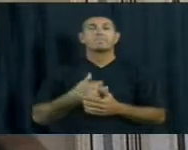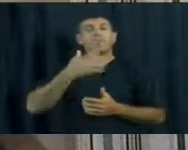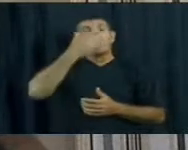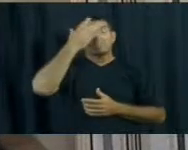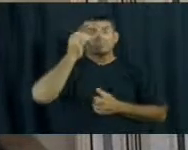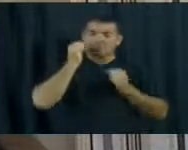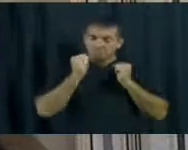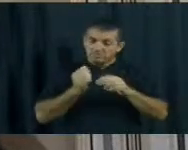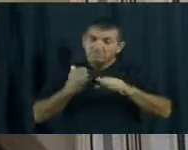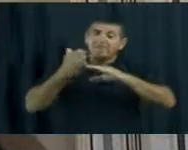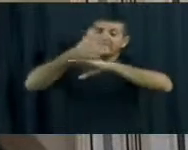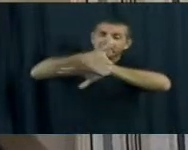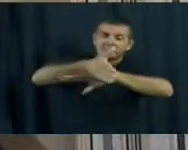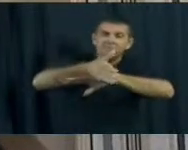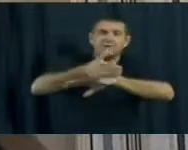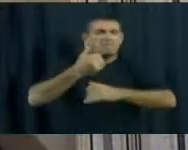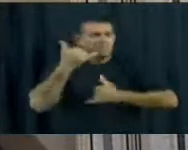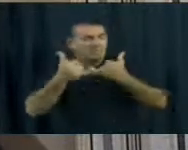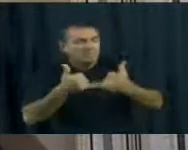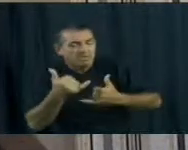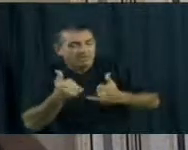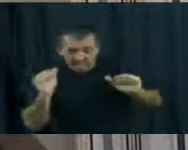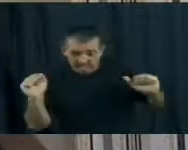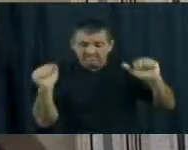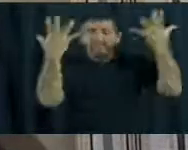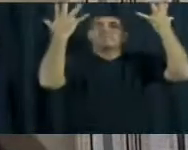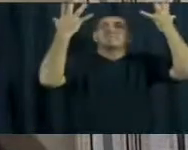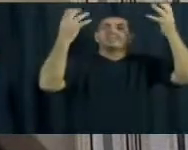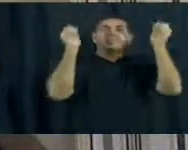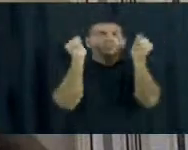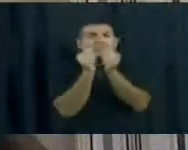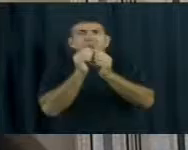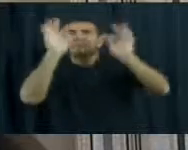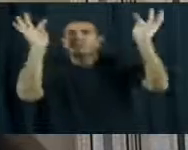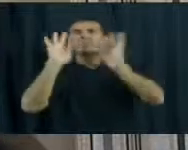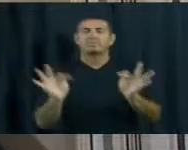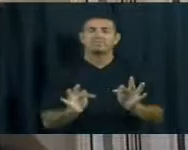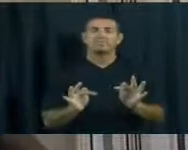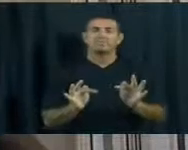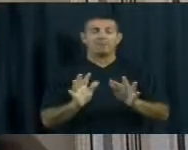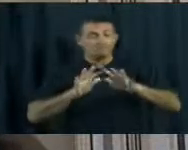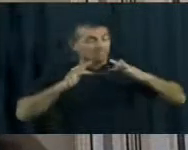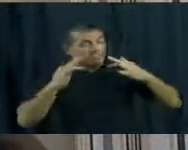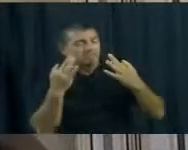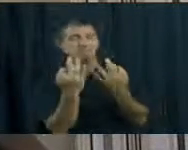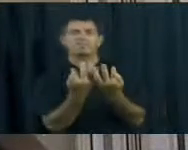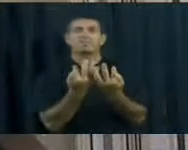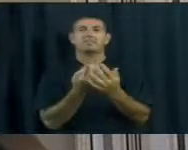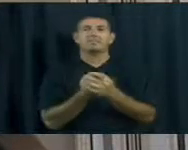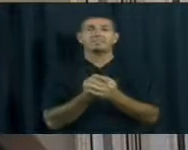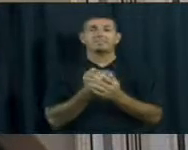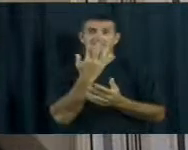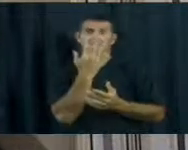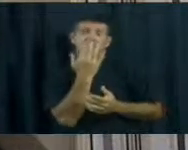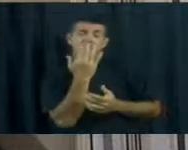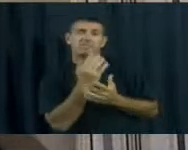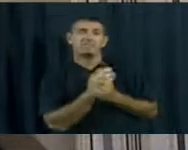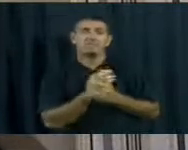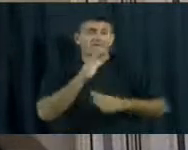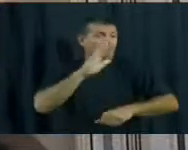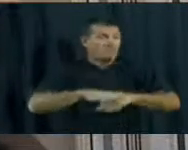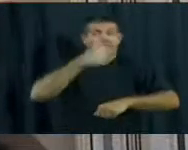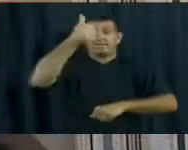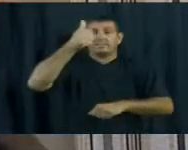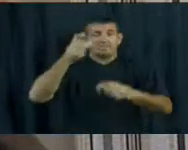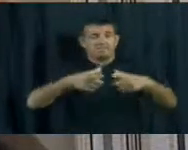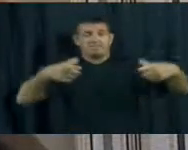pessoas possam ter o seu momento de alegria, de felicidade. O carnaval é a maior festa do